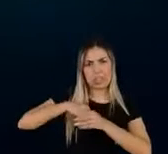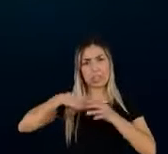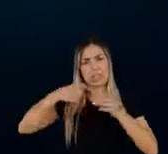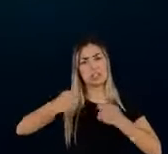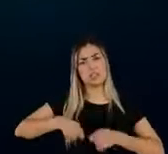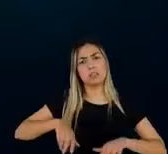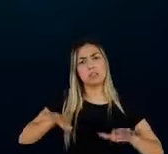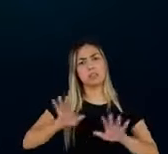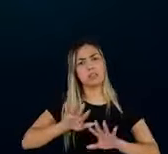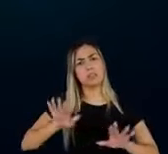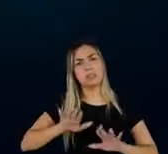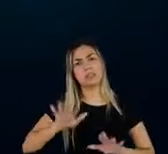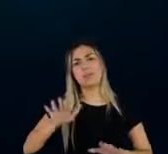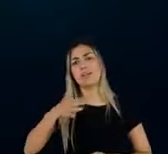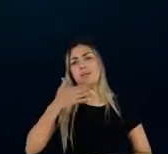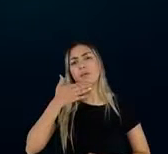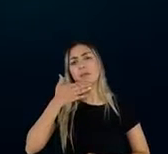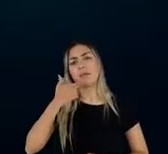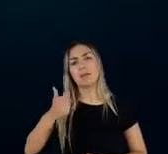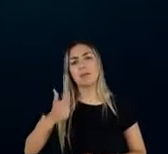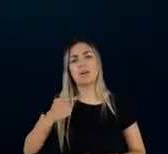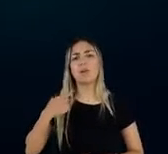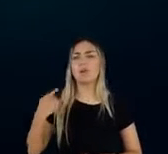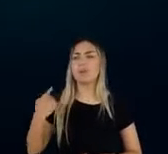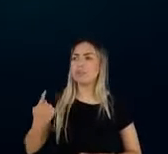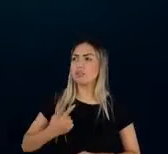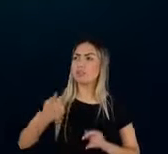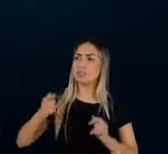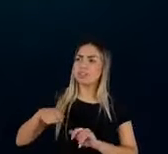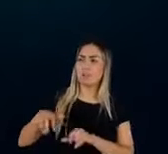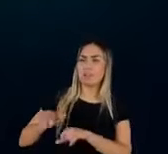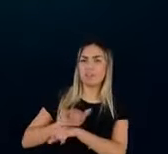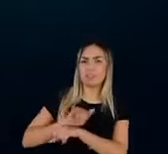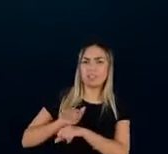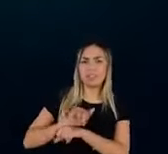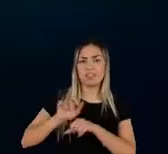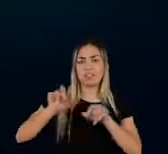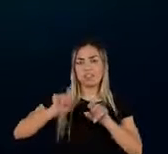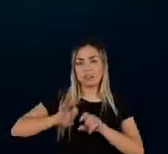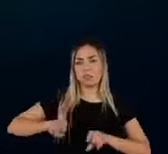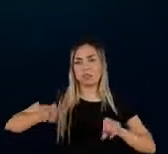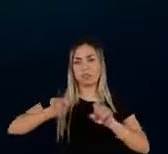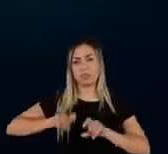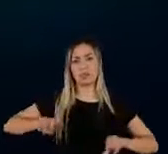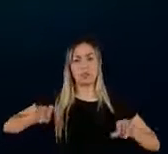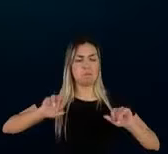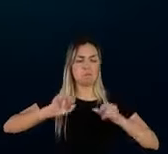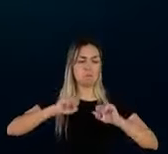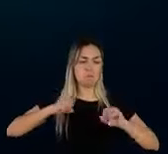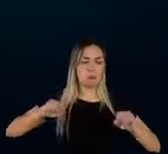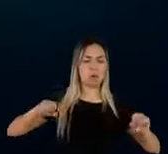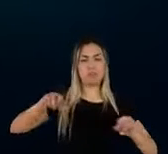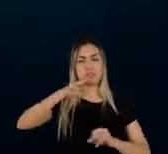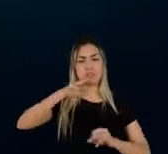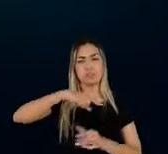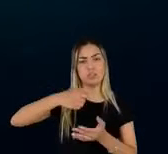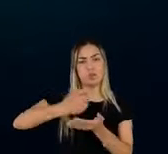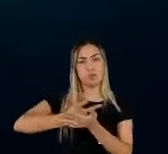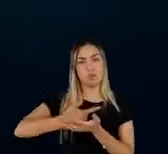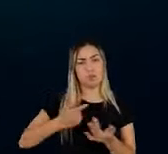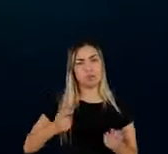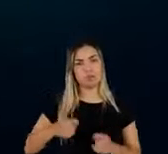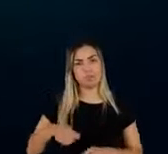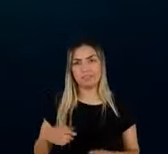deixa com a gente adec sempre vai centralizar o poder computacional as pessoas vão comprar esse poder computacional da gente bom